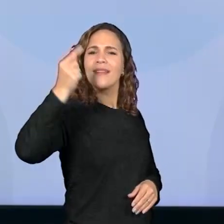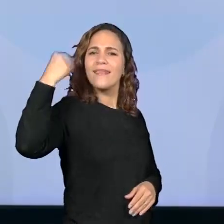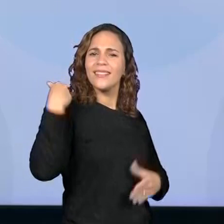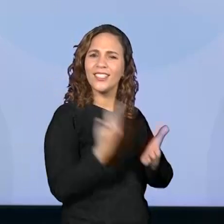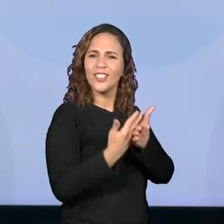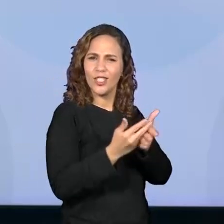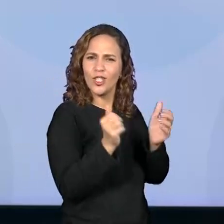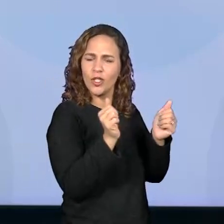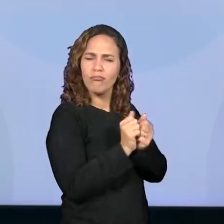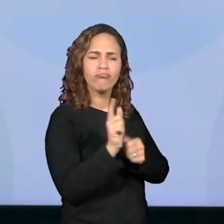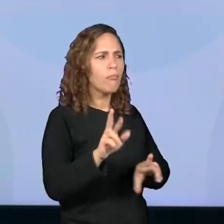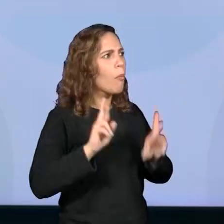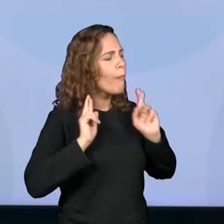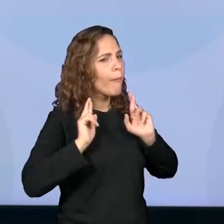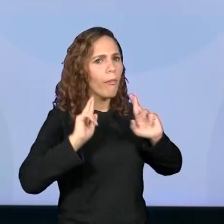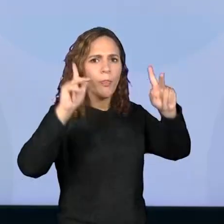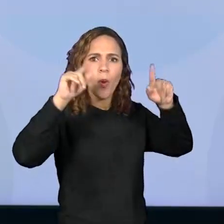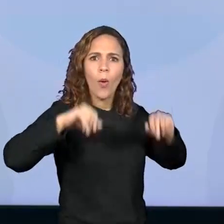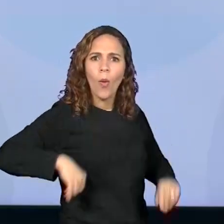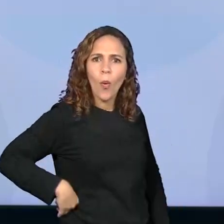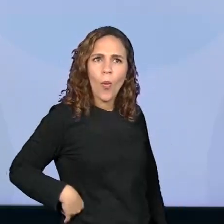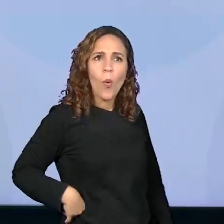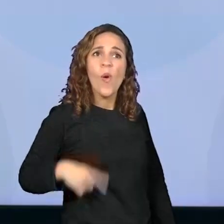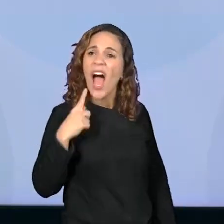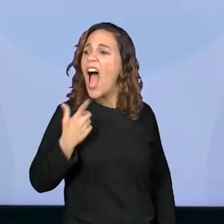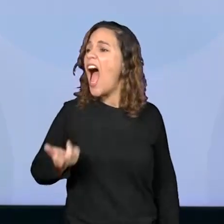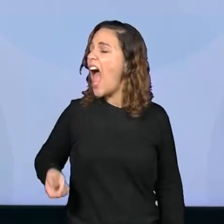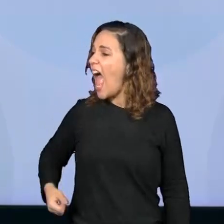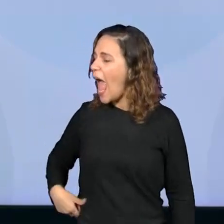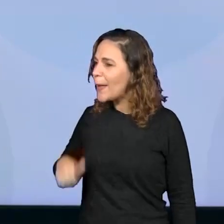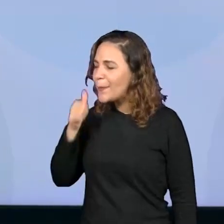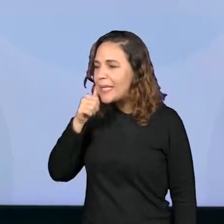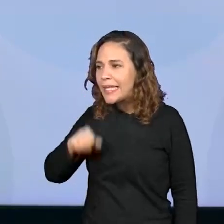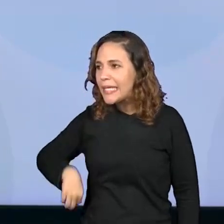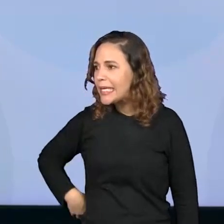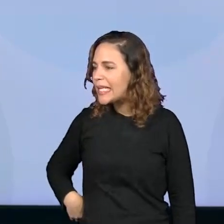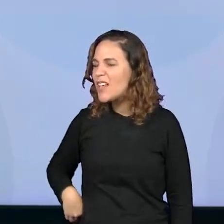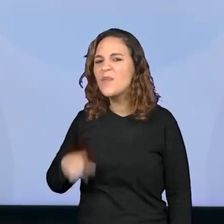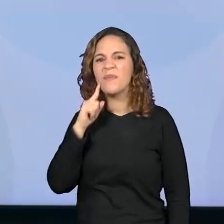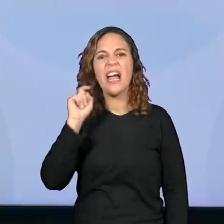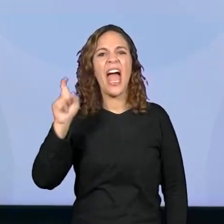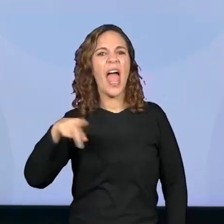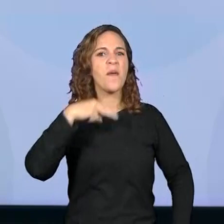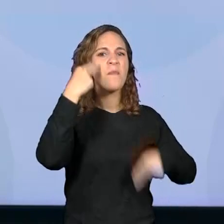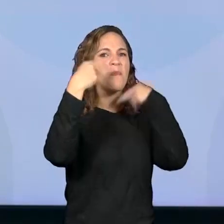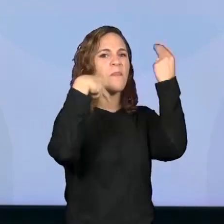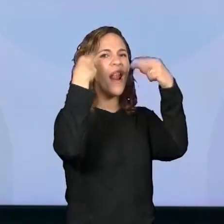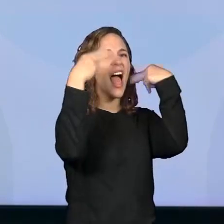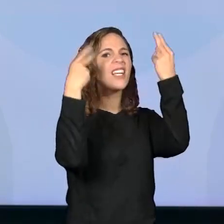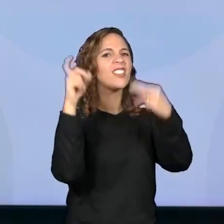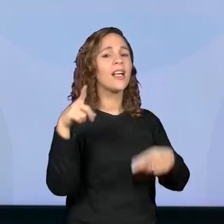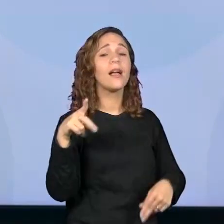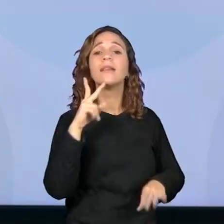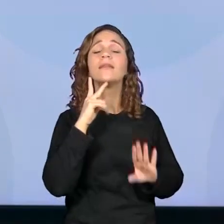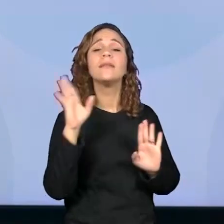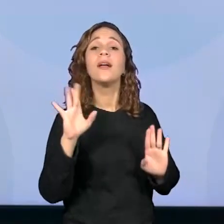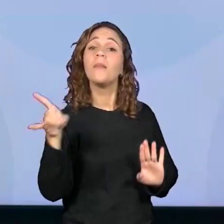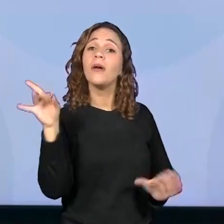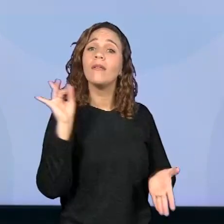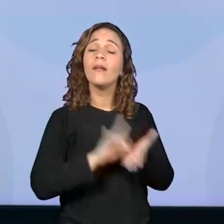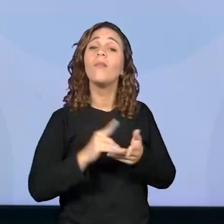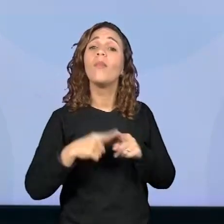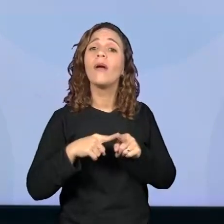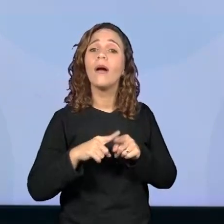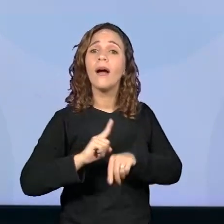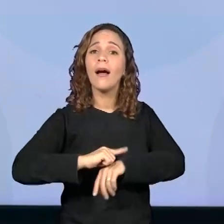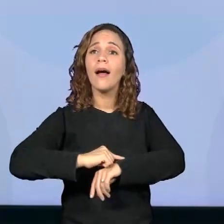há um tempo atrás está muito mudada e eles juram que é plástico ou algum procedimento. Mas, na verdade, essa amiga está mudada por